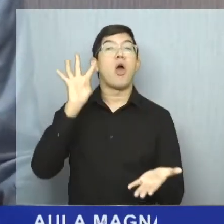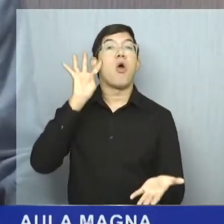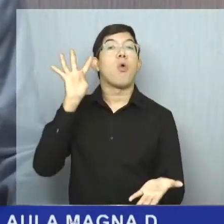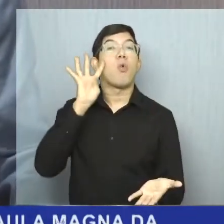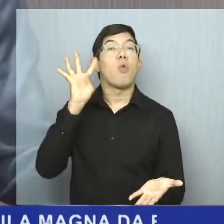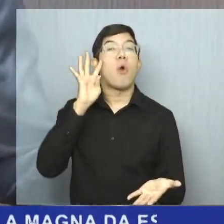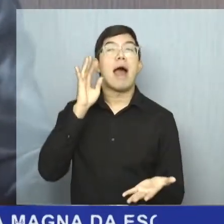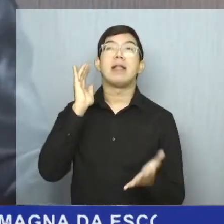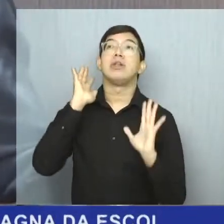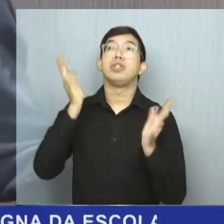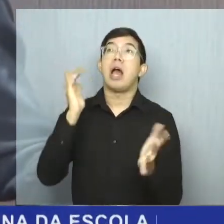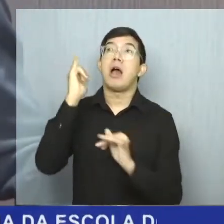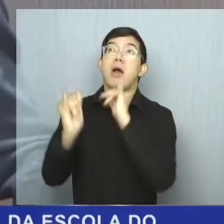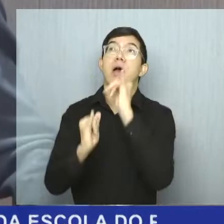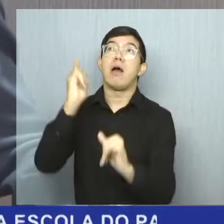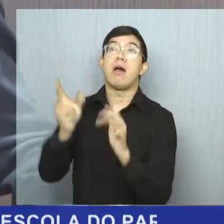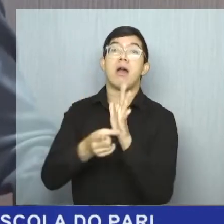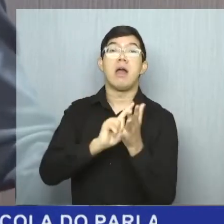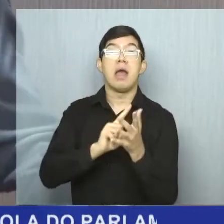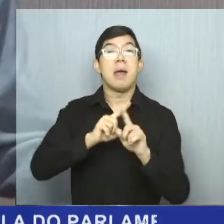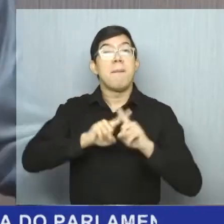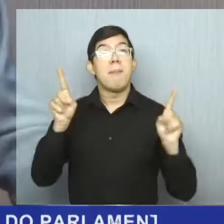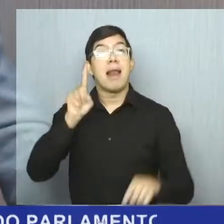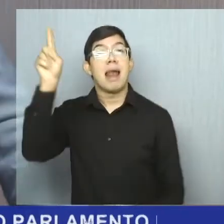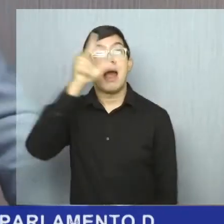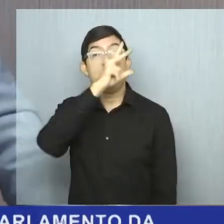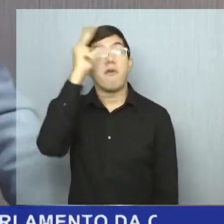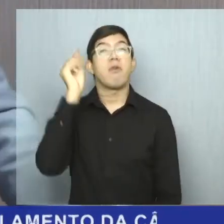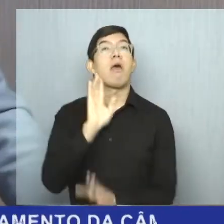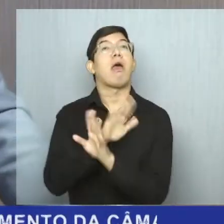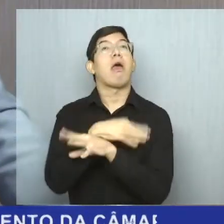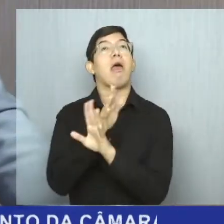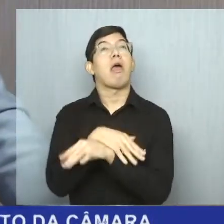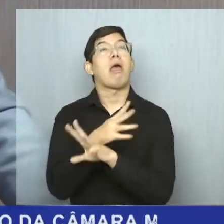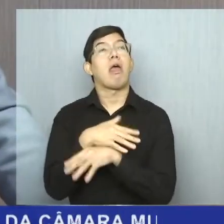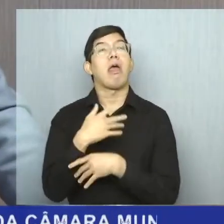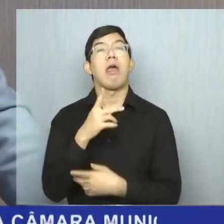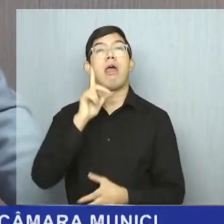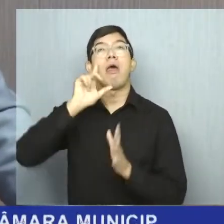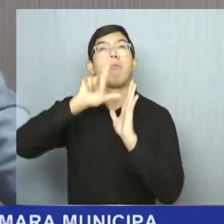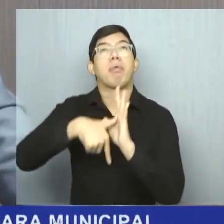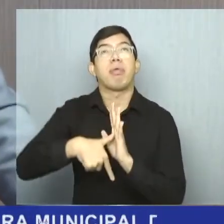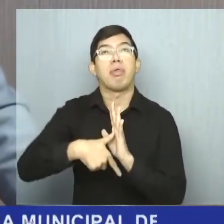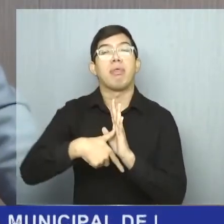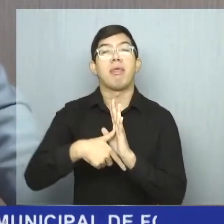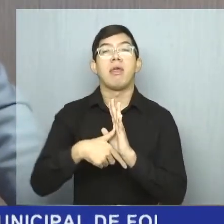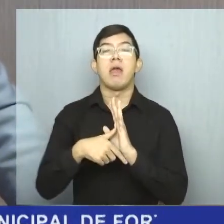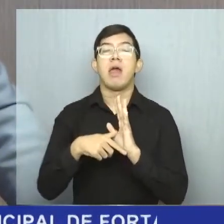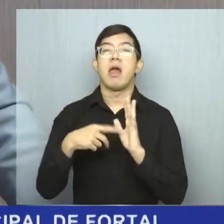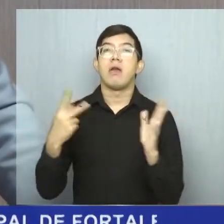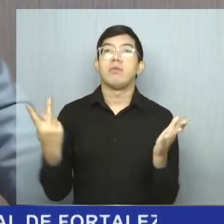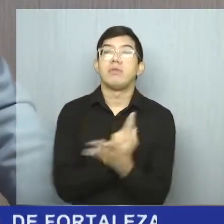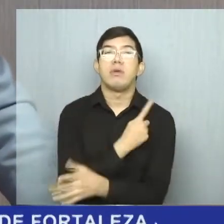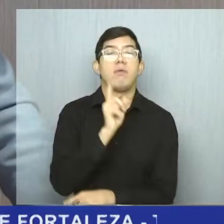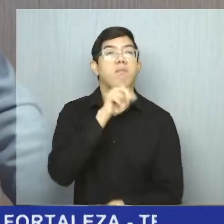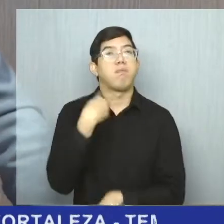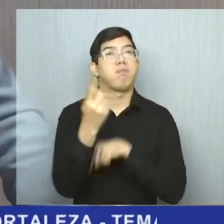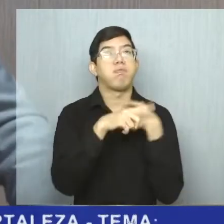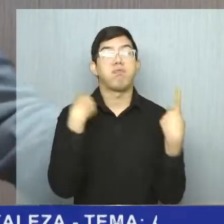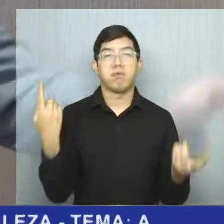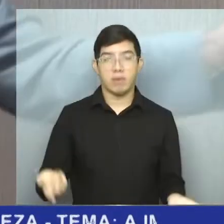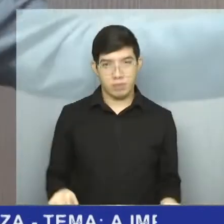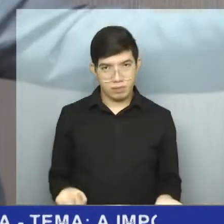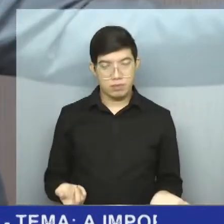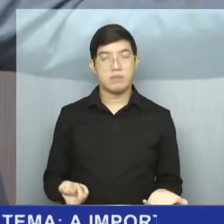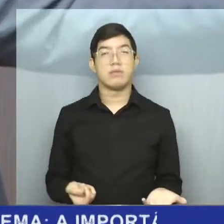só começou a se movimentar na sexta. Quarta e sexta, 80 pessoas morreram e contando. Isto é